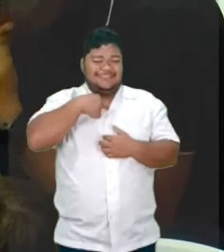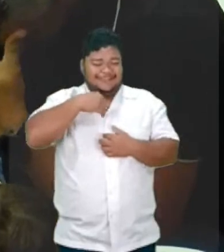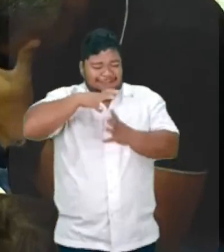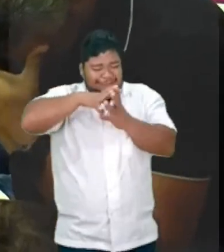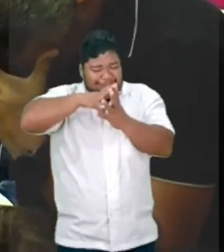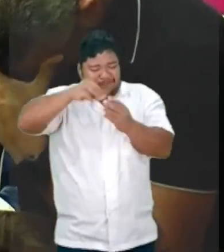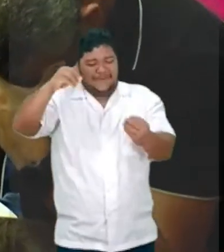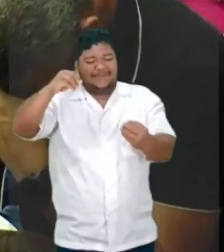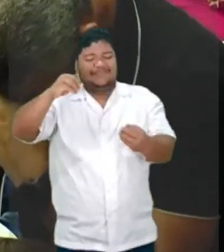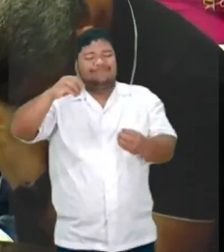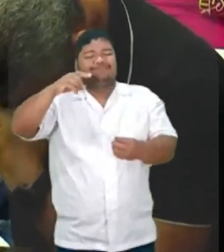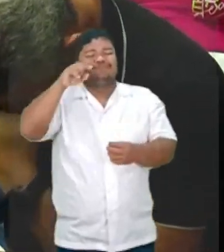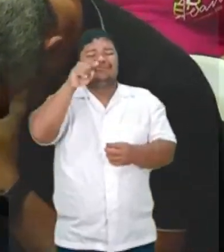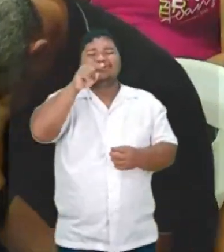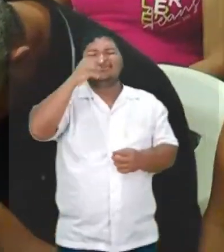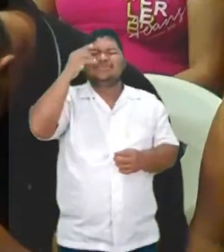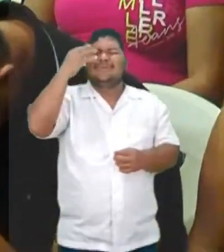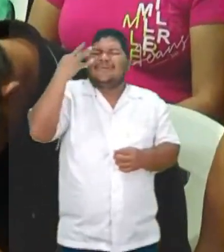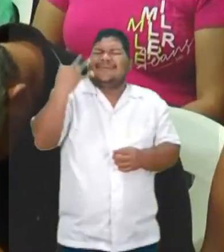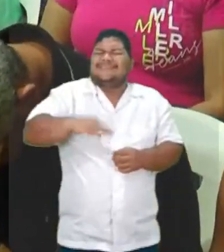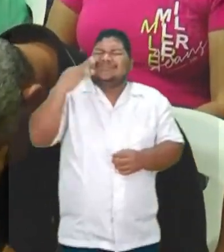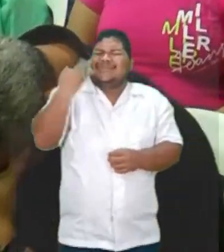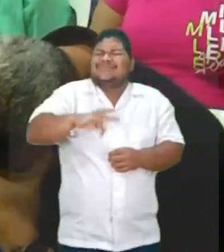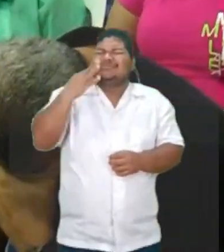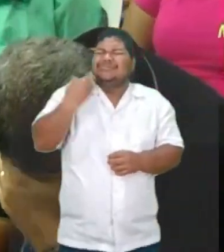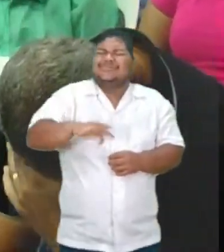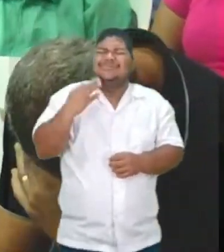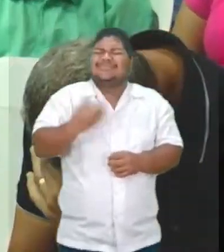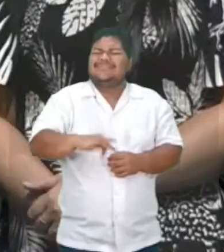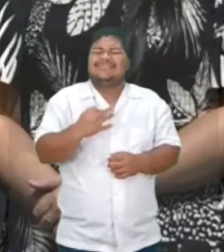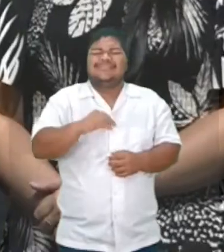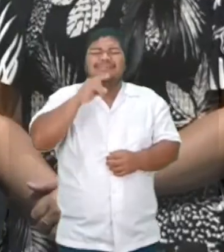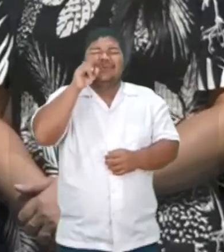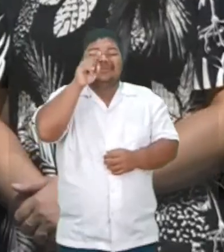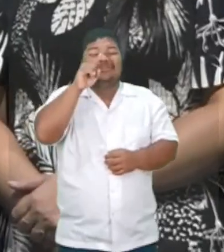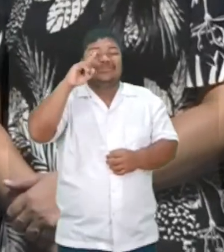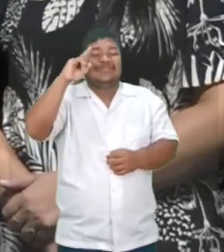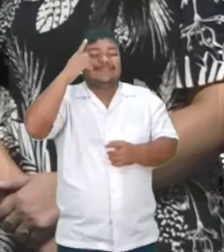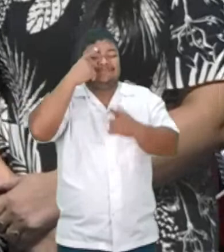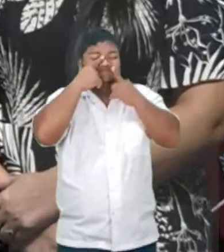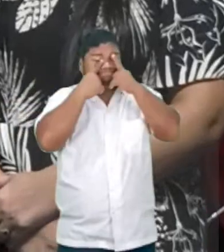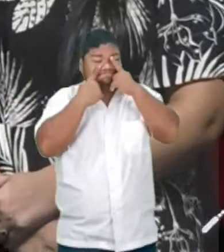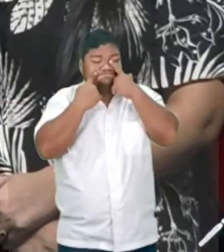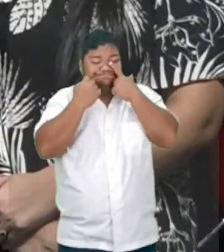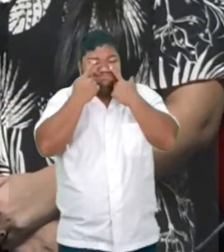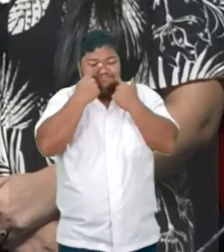conhece a dor. O Senhor conhece as lágrimas, o choro.